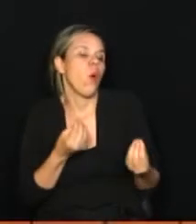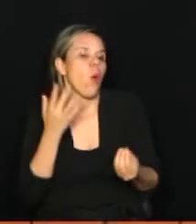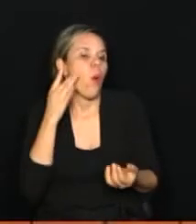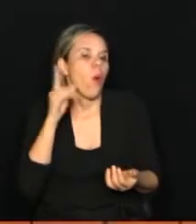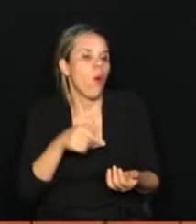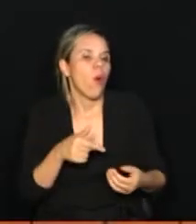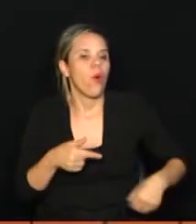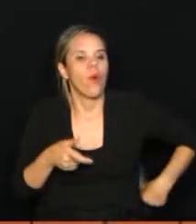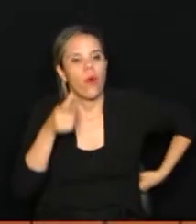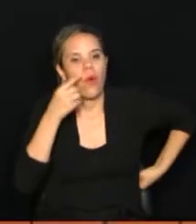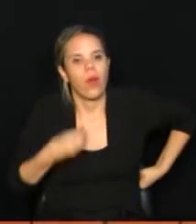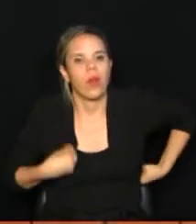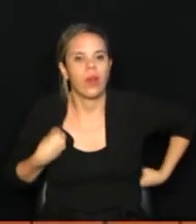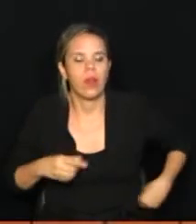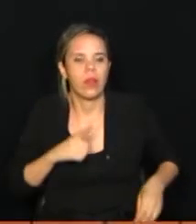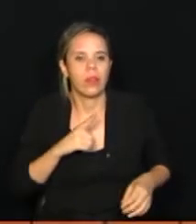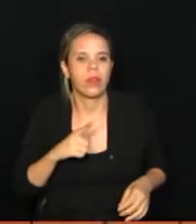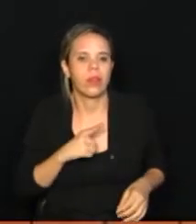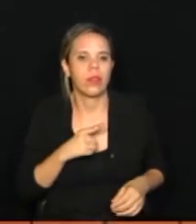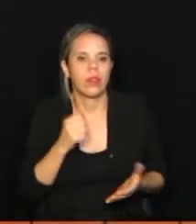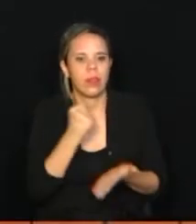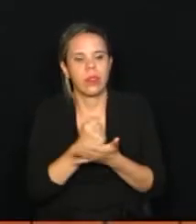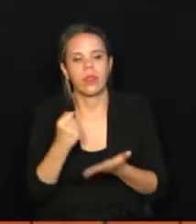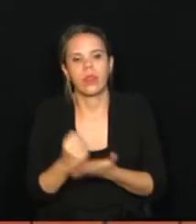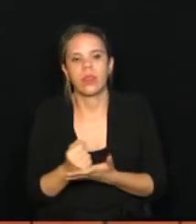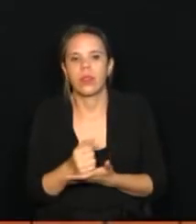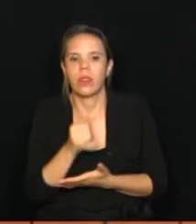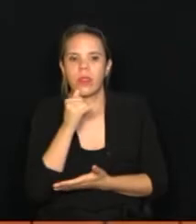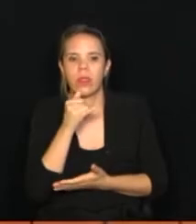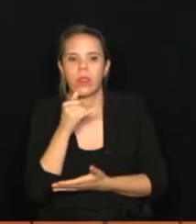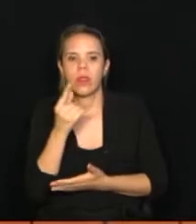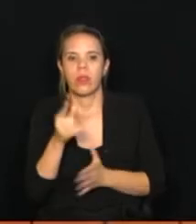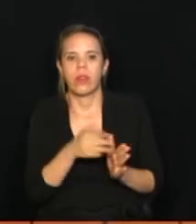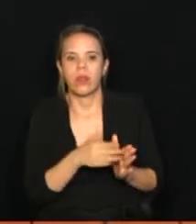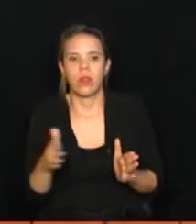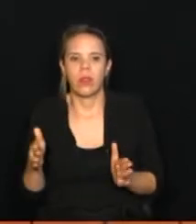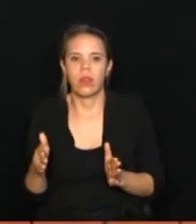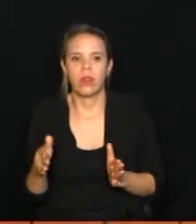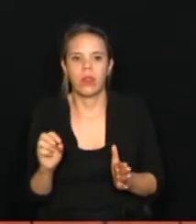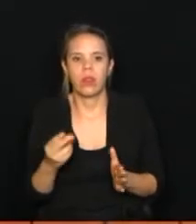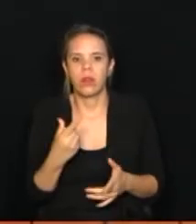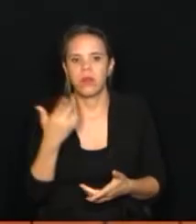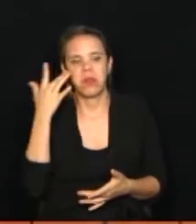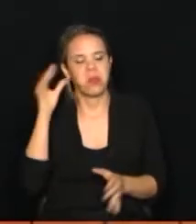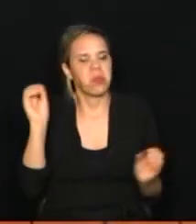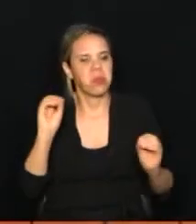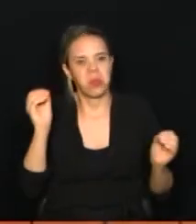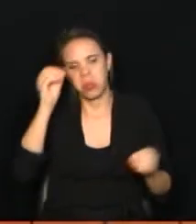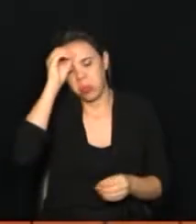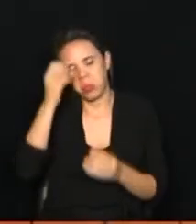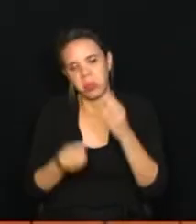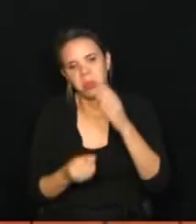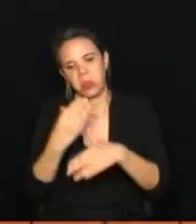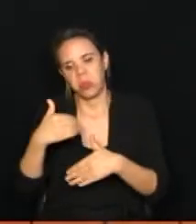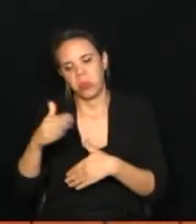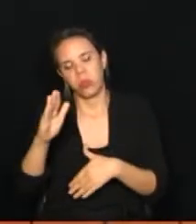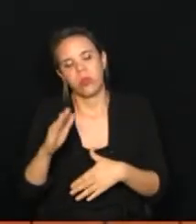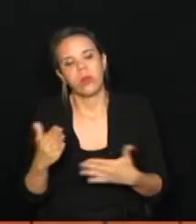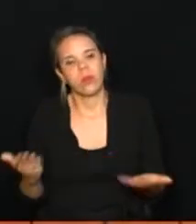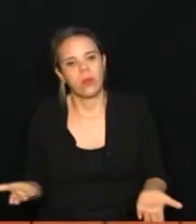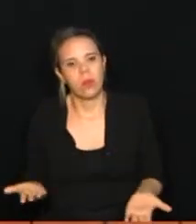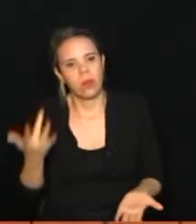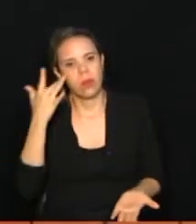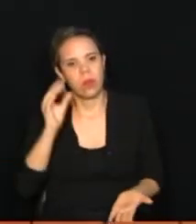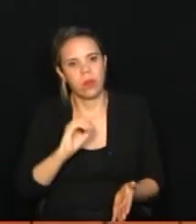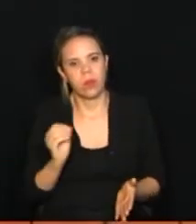você vive tendo um contrato praticamente de uma temporada, não sabendo como que vai ser a próxima, não